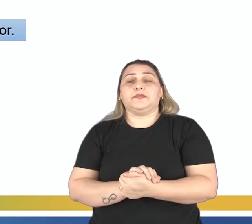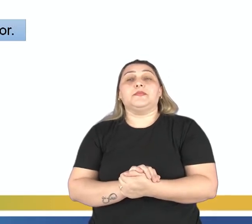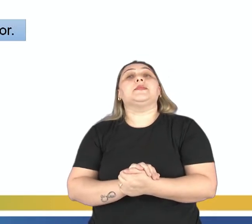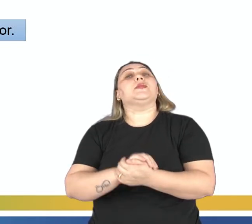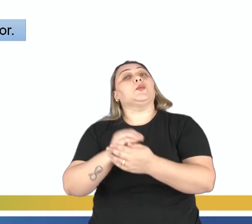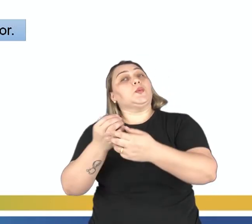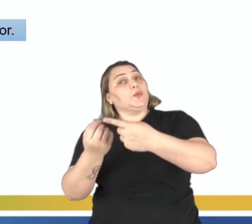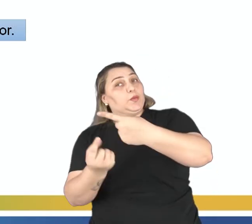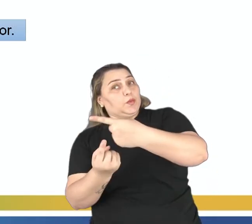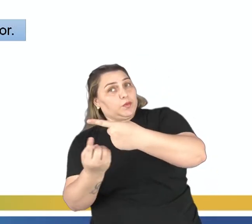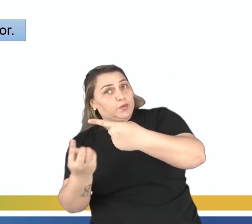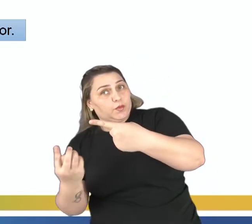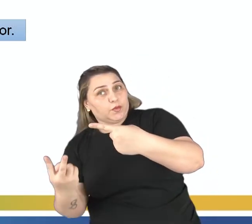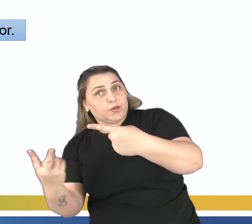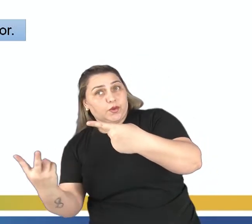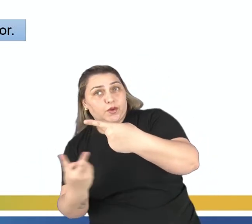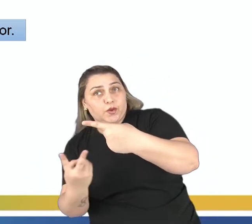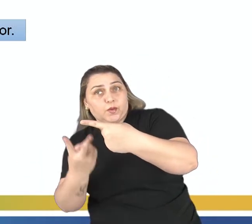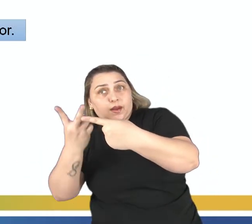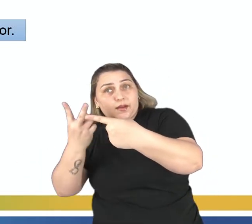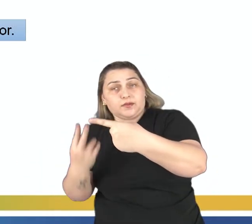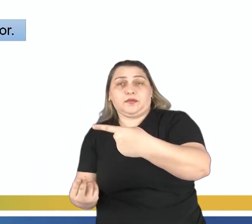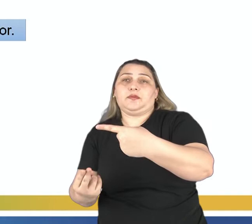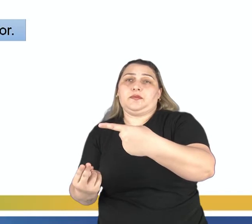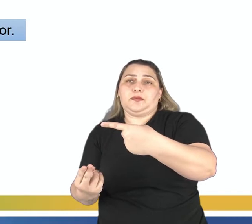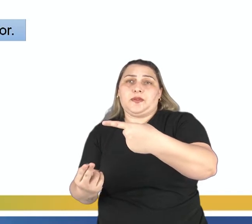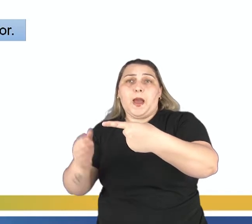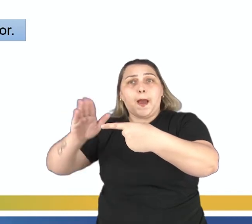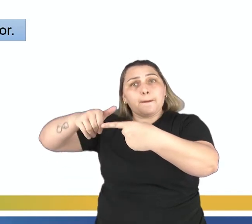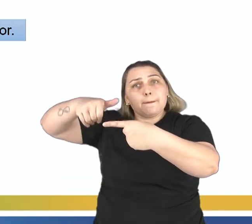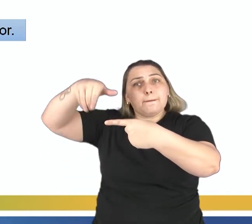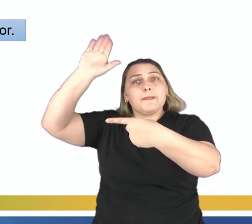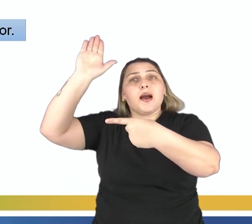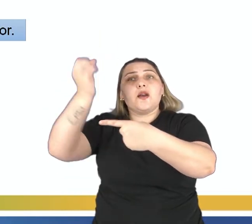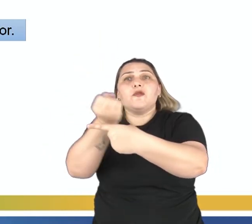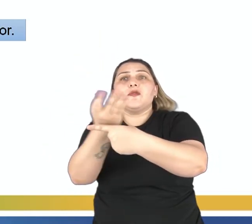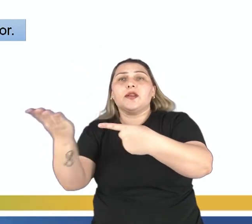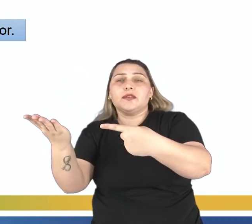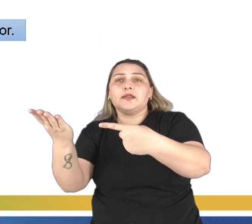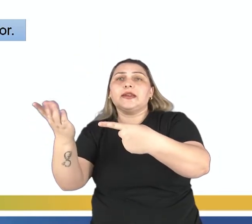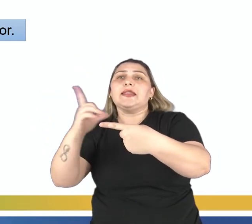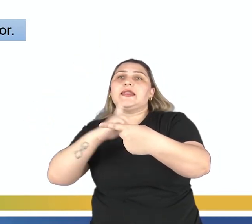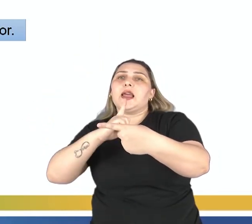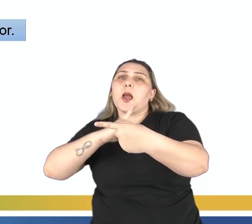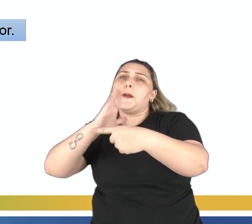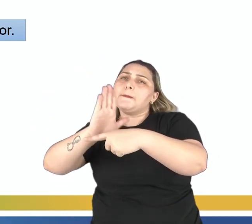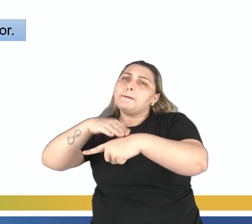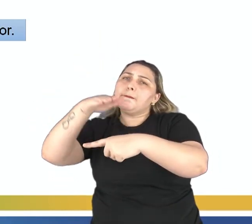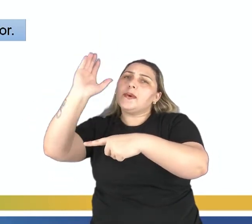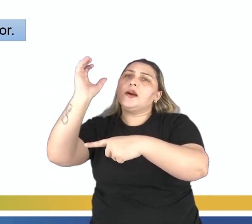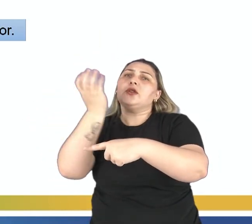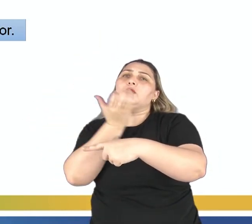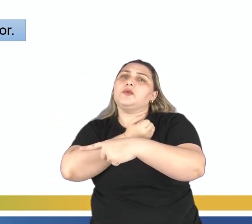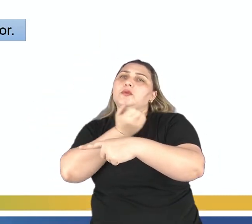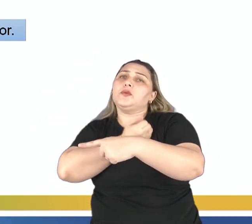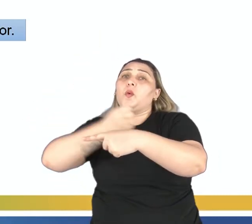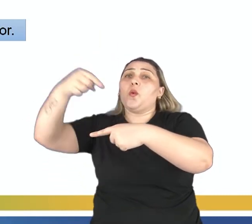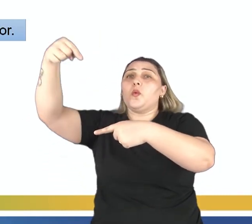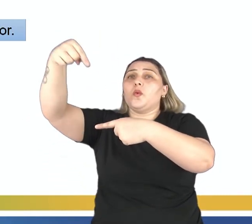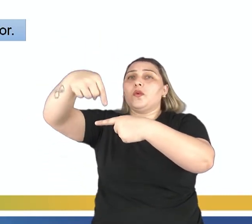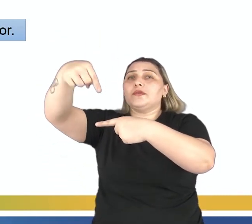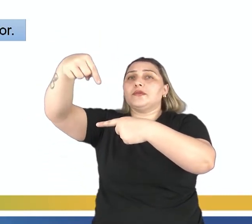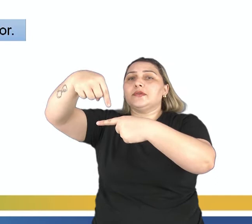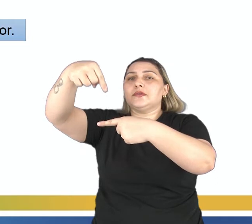os denominadores das duas frações são iguais, a maior fração será aquela que possui o maior numerador.